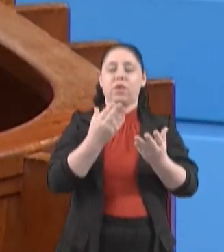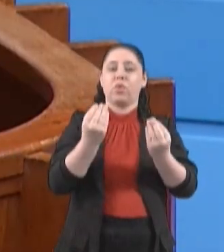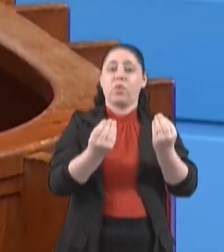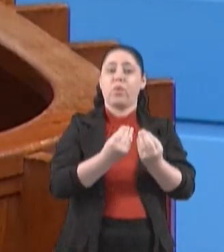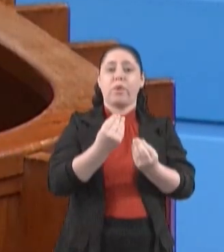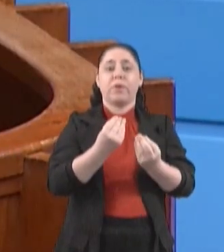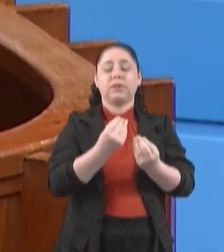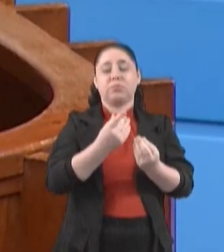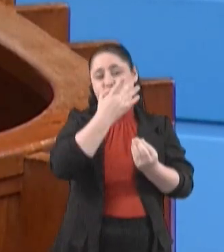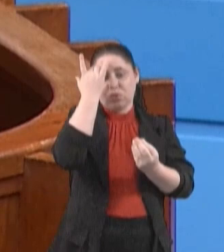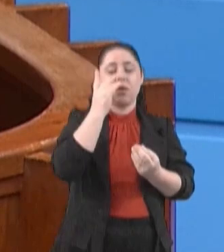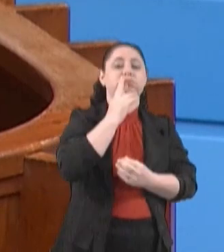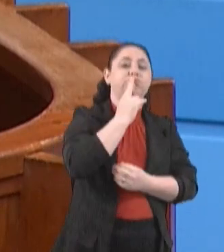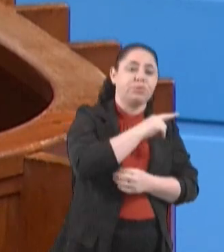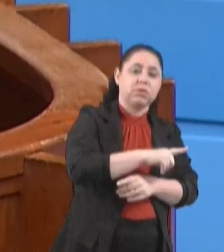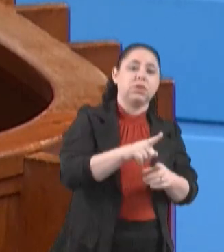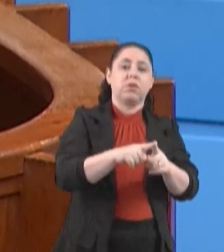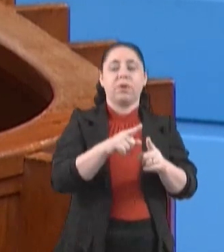como denunciantes,